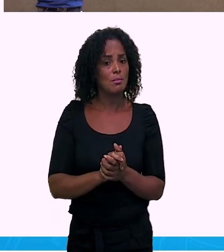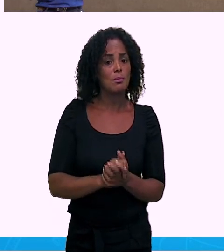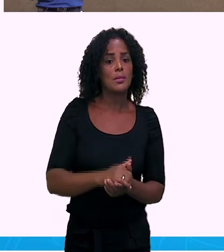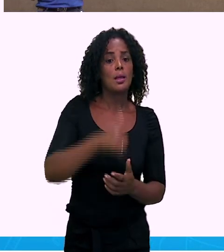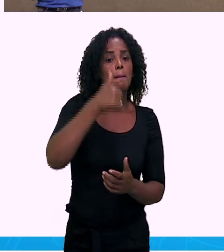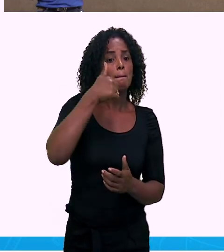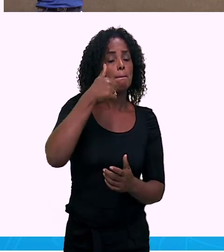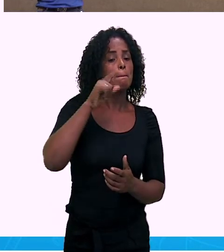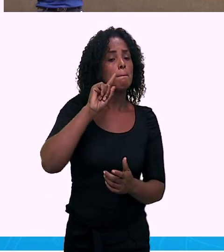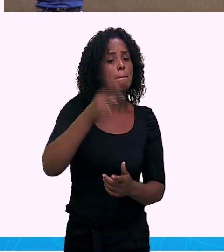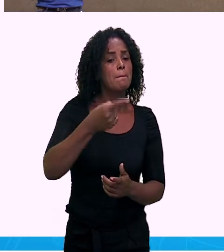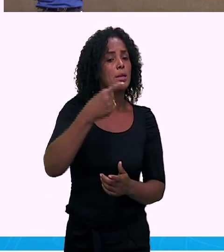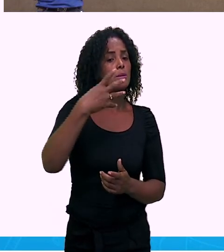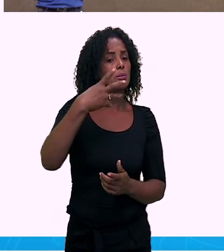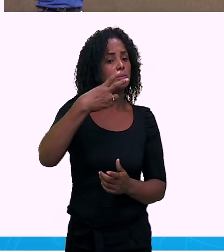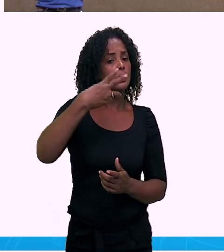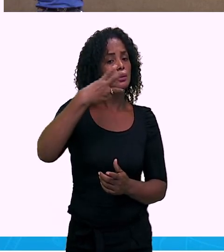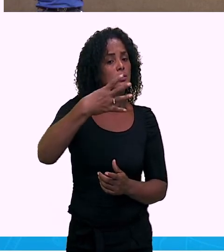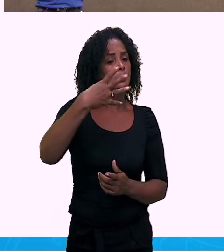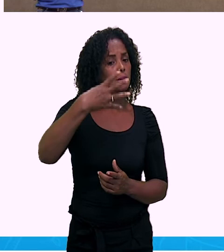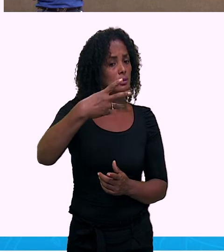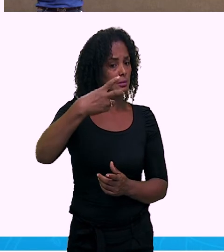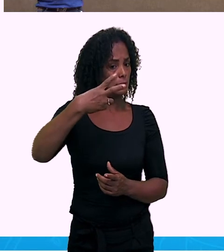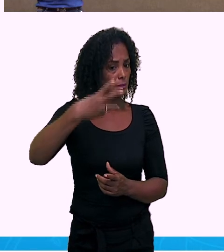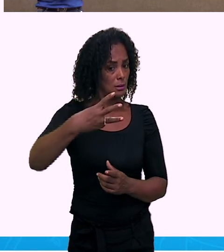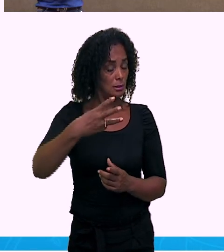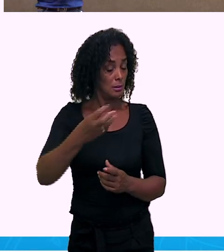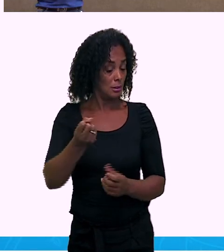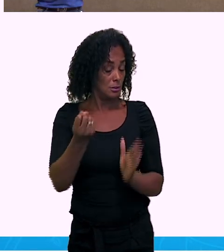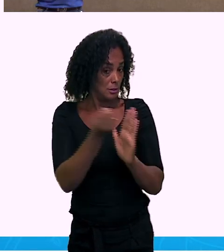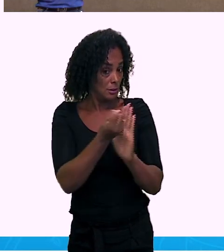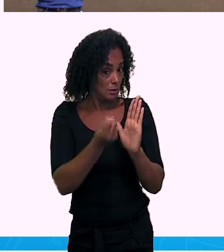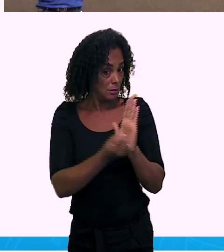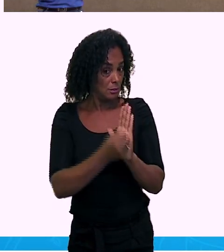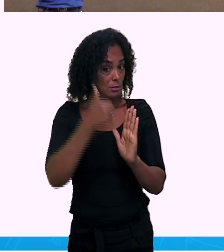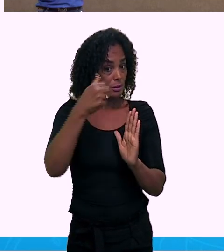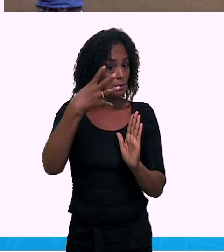1343 está no século XIV. Por quê?